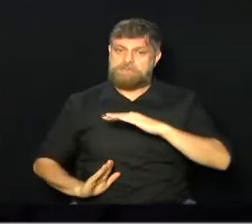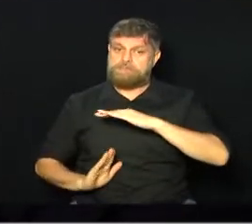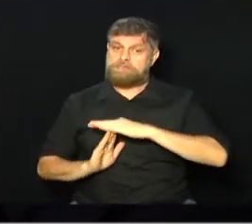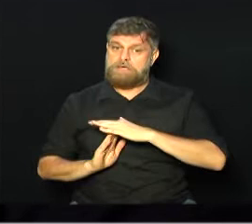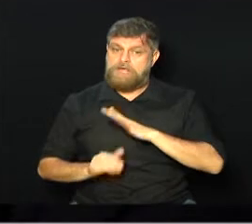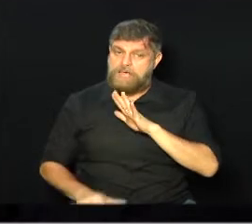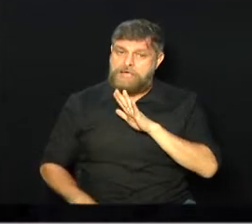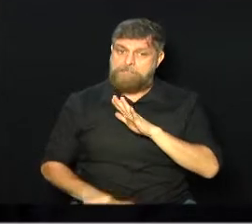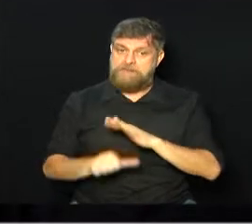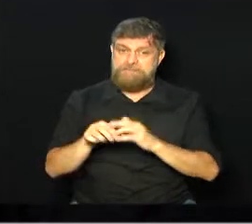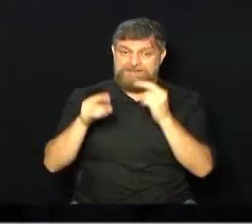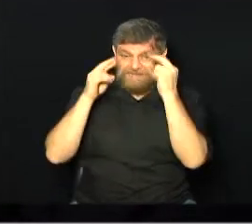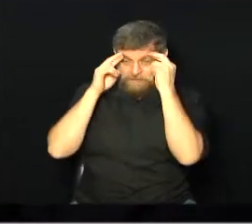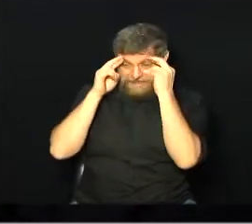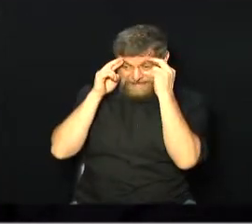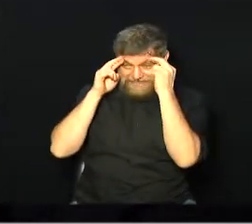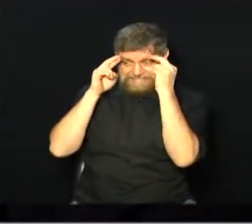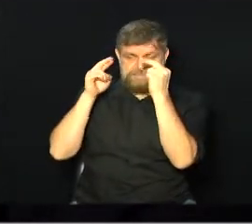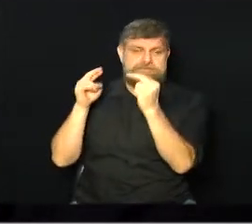respeito com seus atletas.